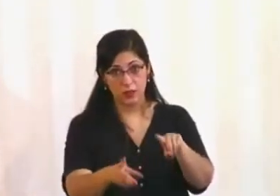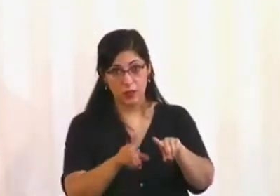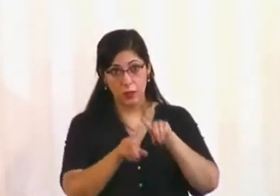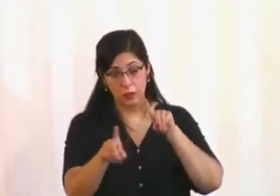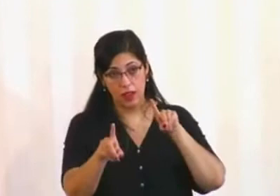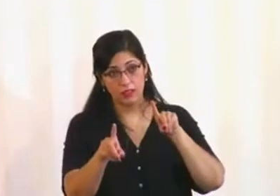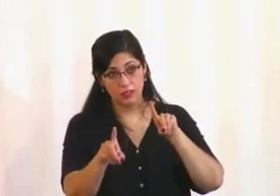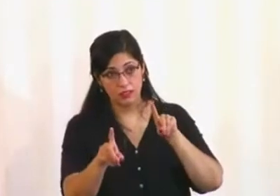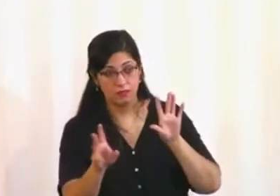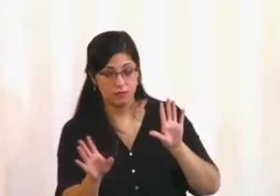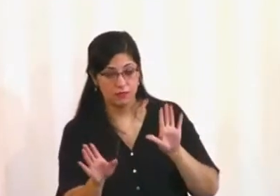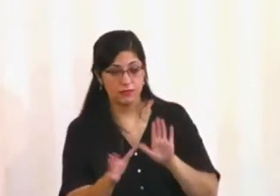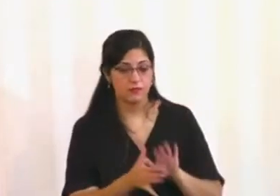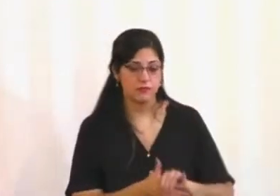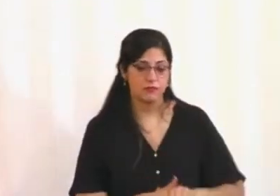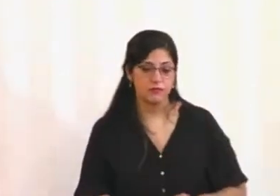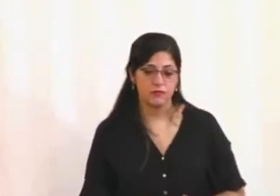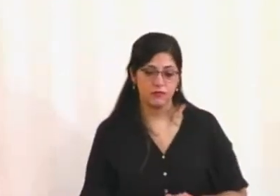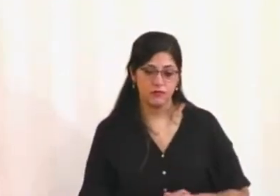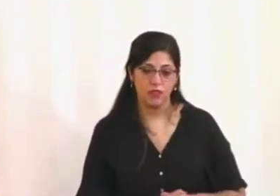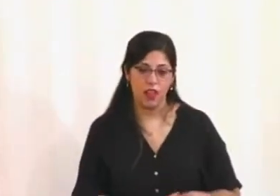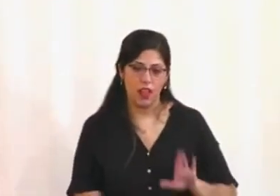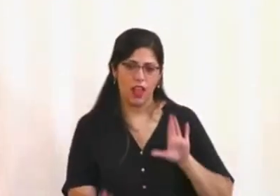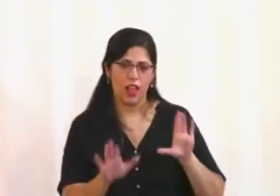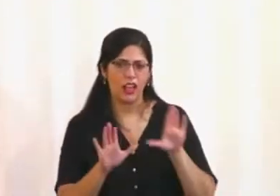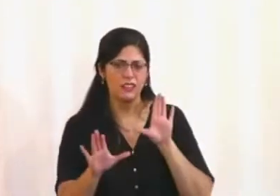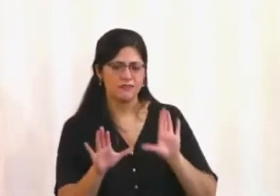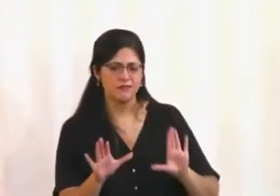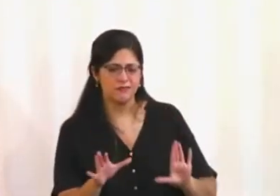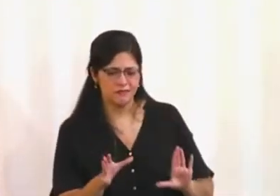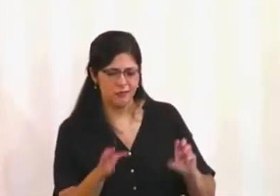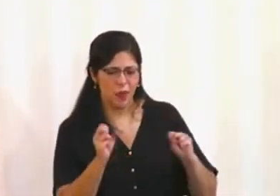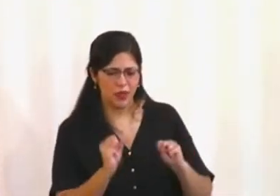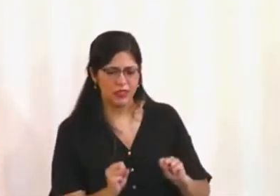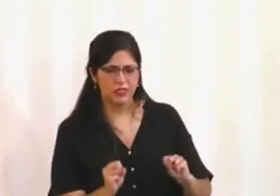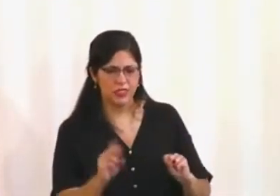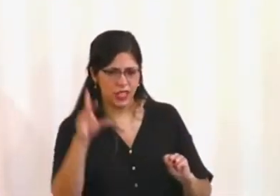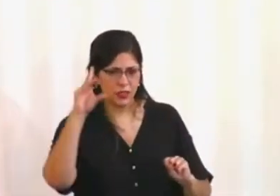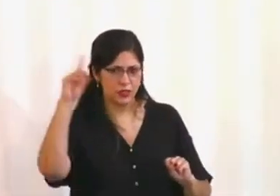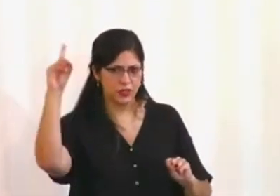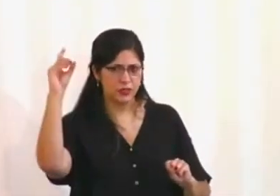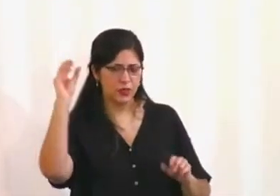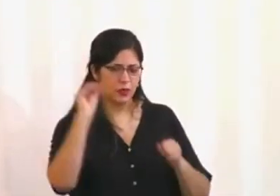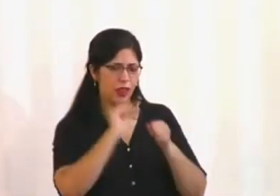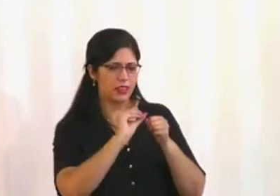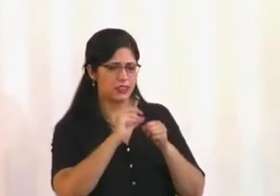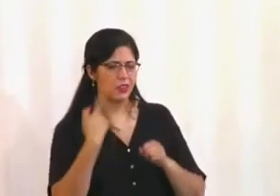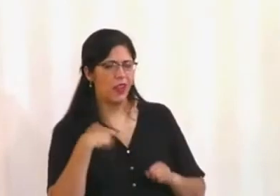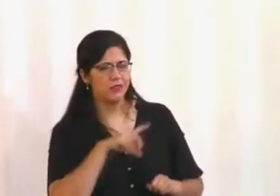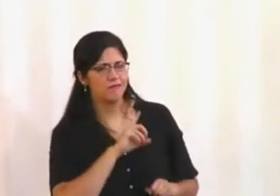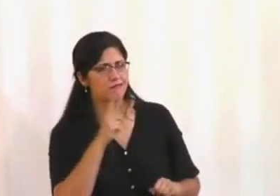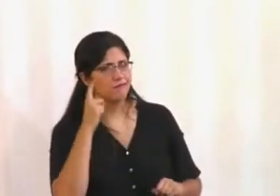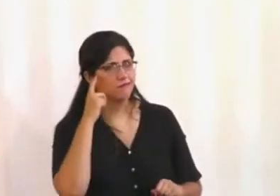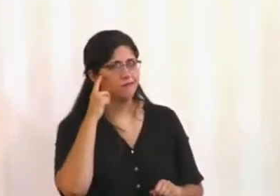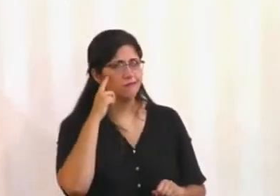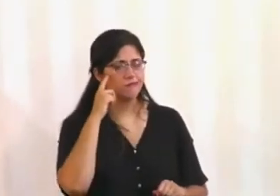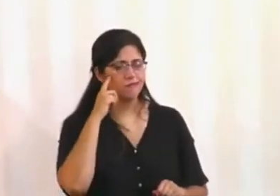o nosso coração, que Ele permite que a gente tenha esse tempo para pensar, para